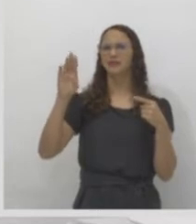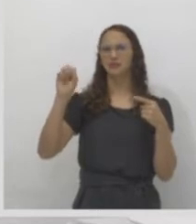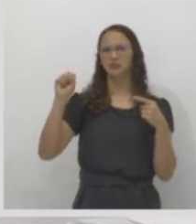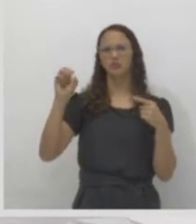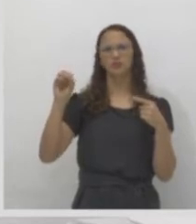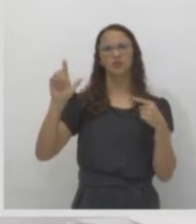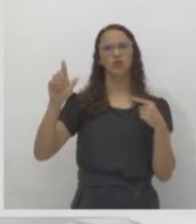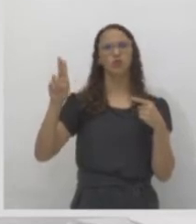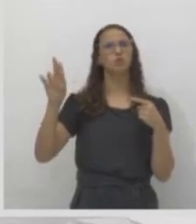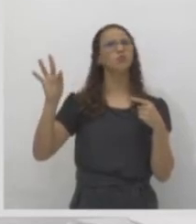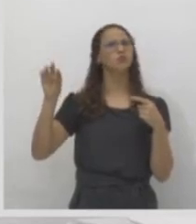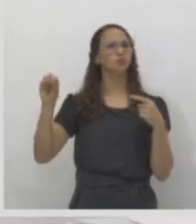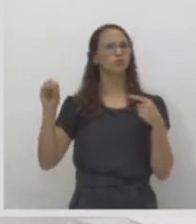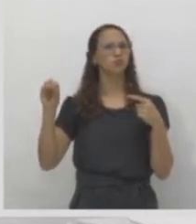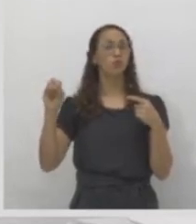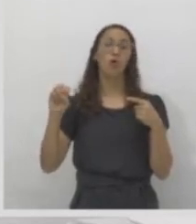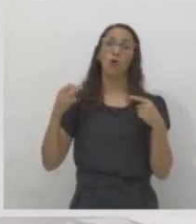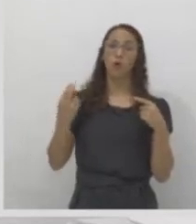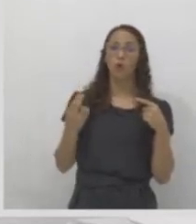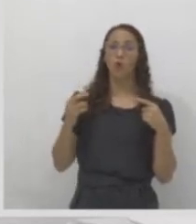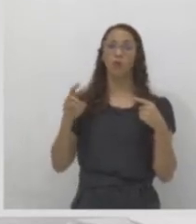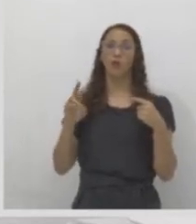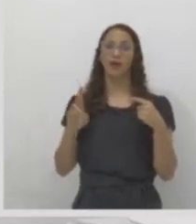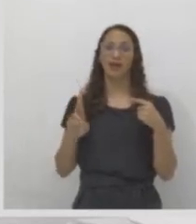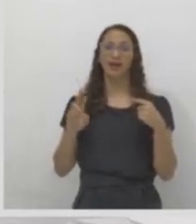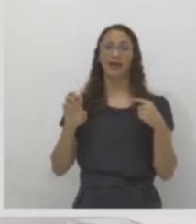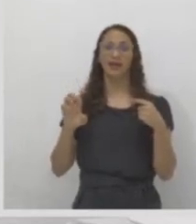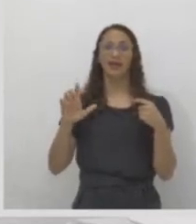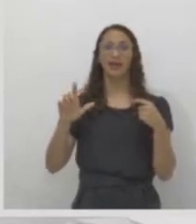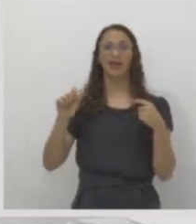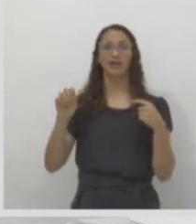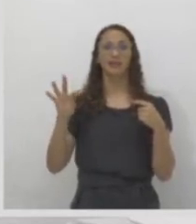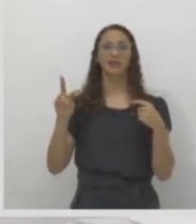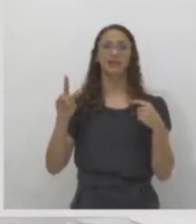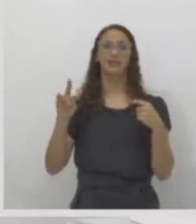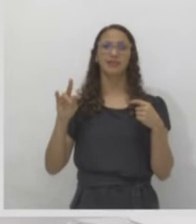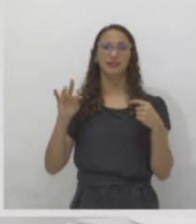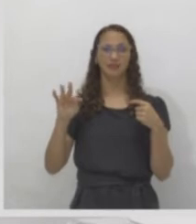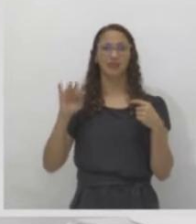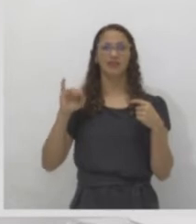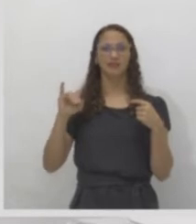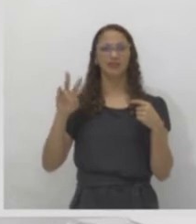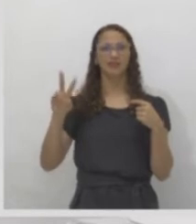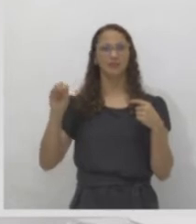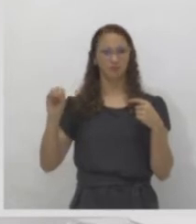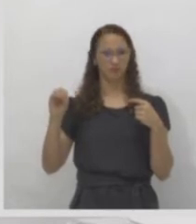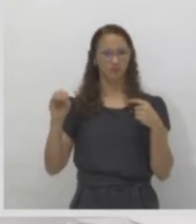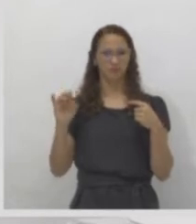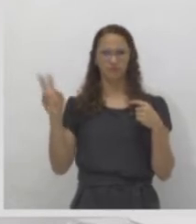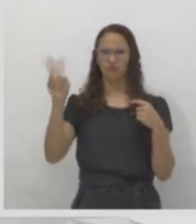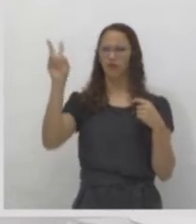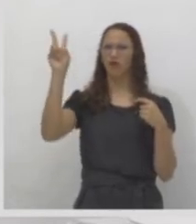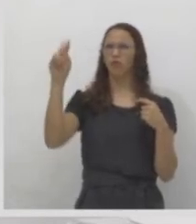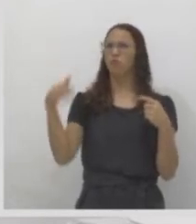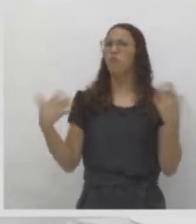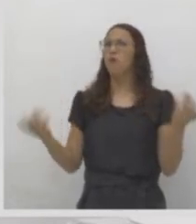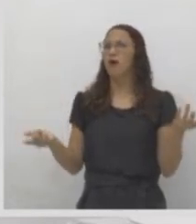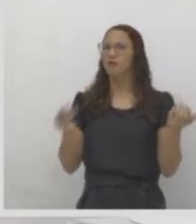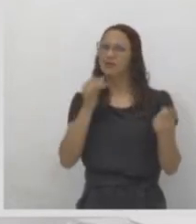E relativo? Vou dar um exemplo. Vamos pegar um número qualquer.